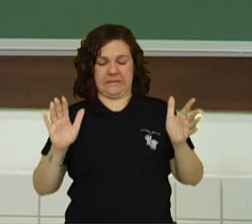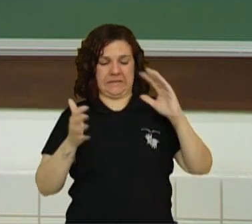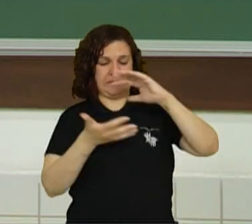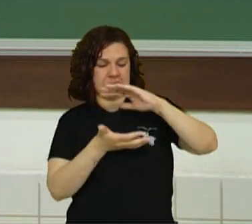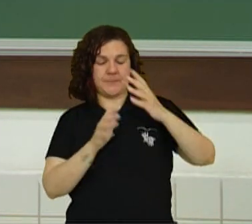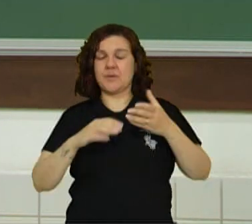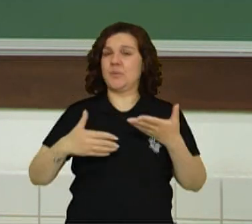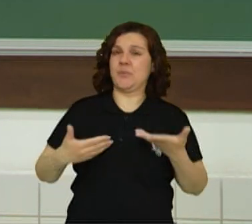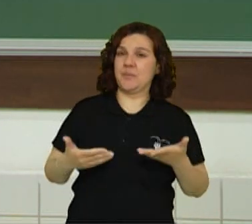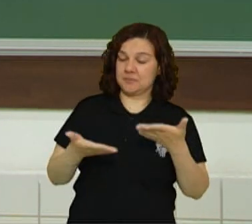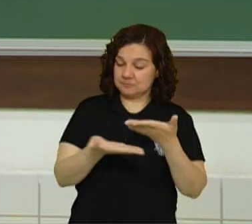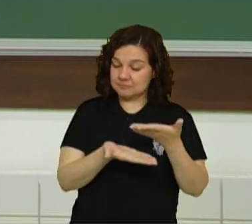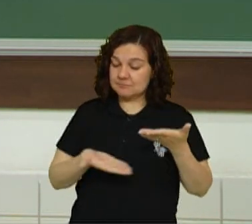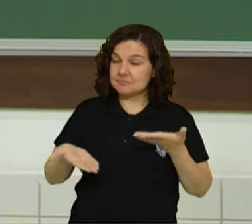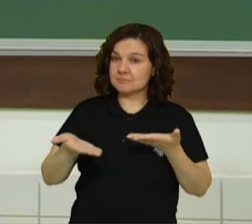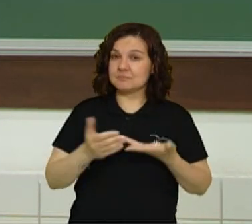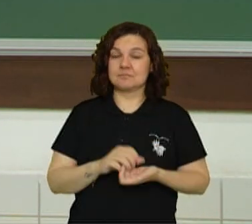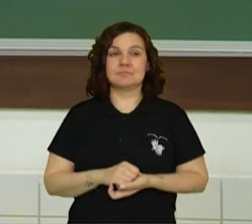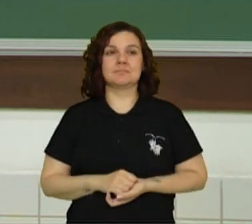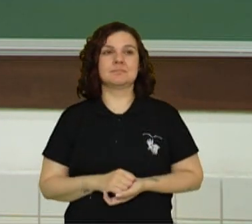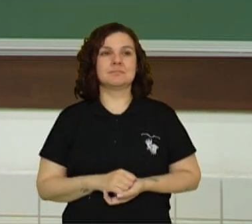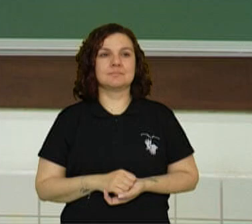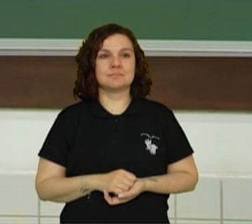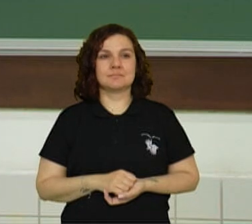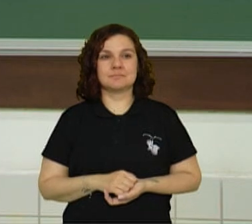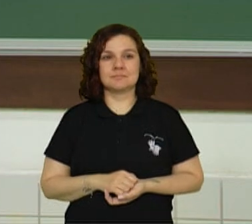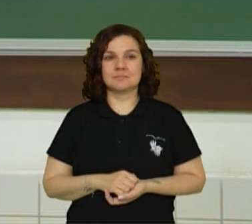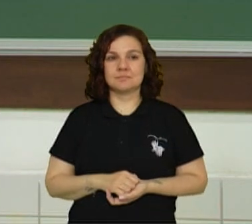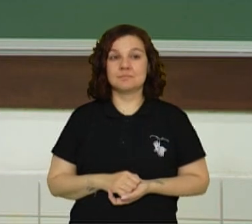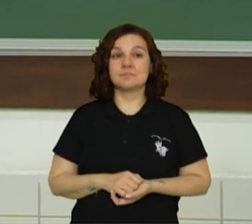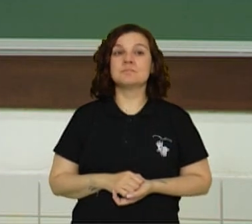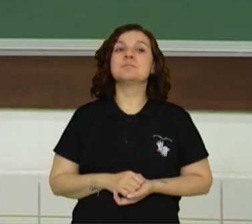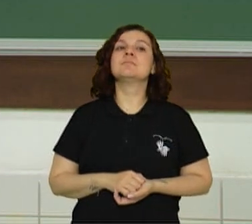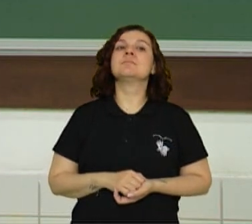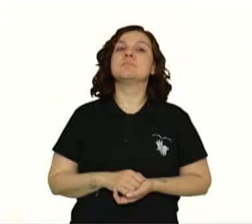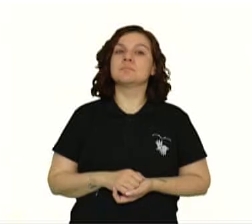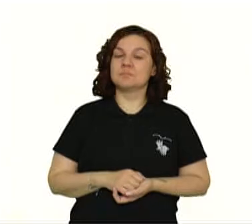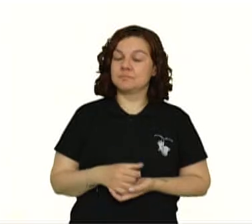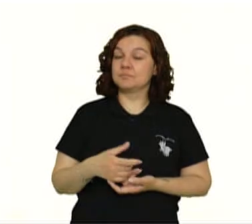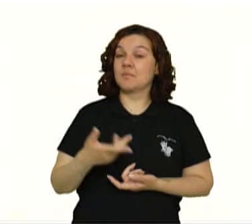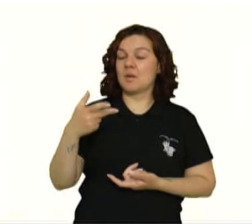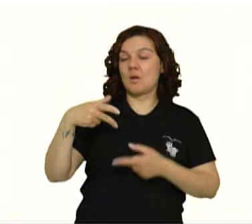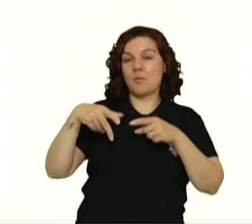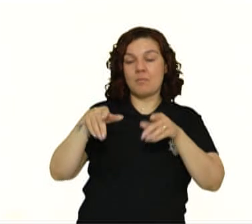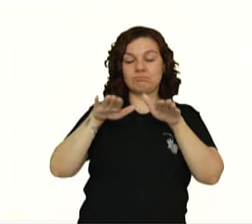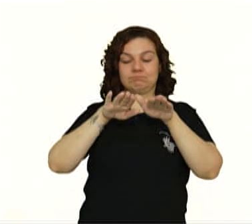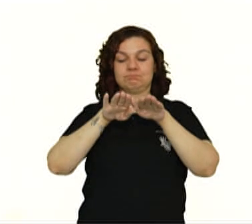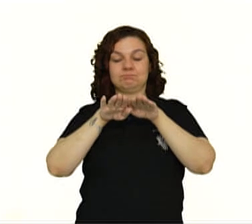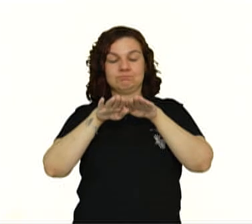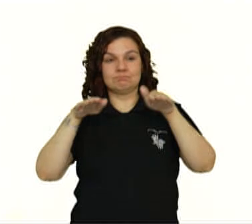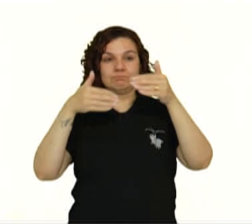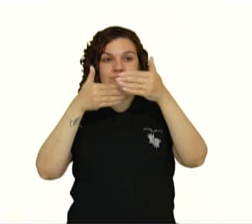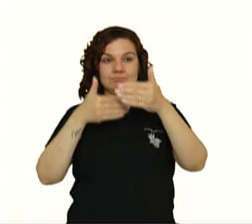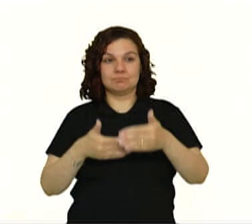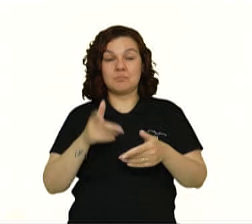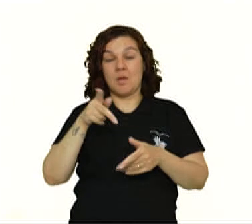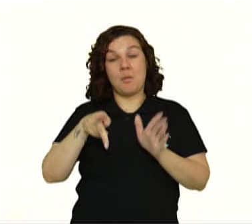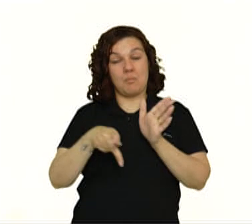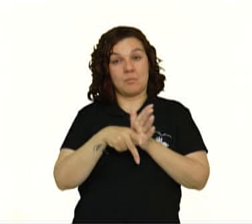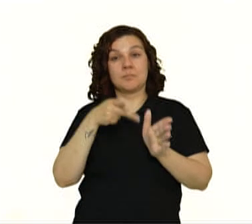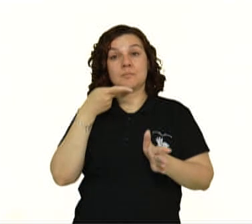espacial nesse caso? Portanto, podemos dizer que um poliedro regular é um poliedro de